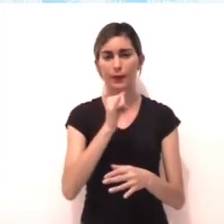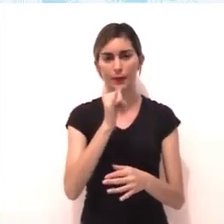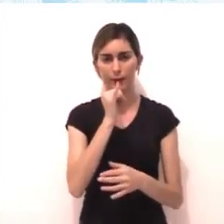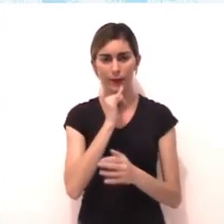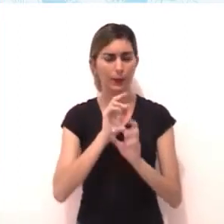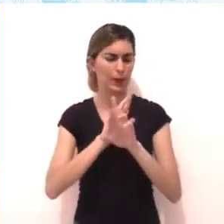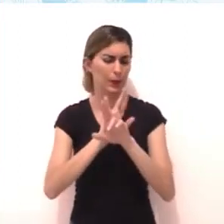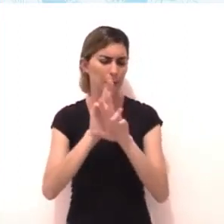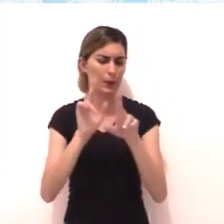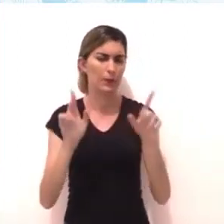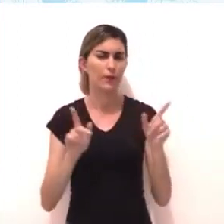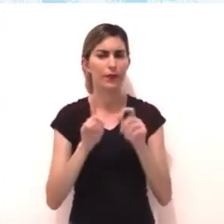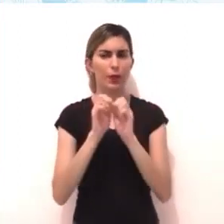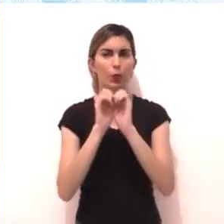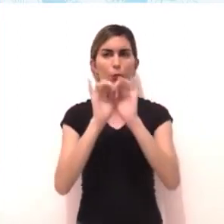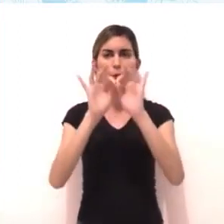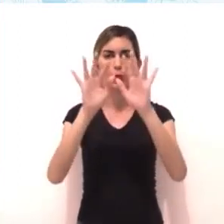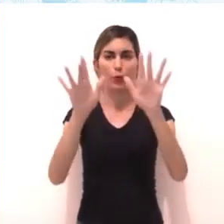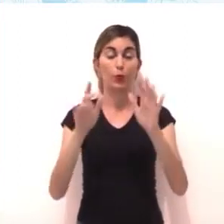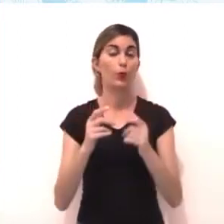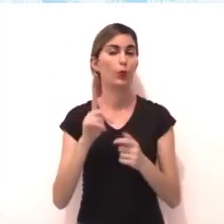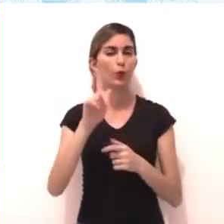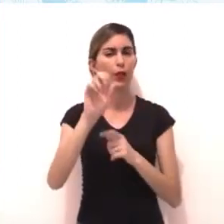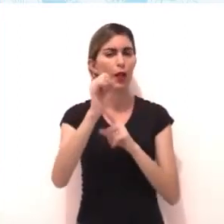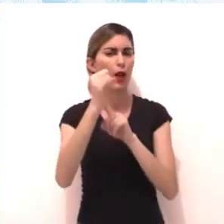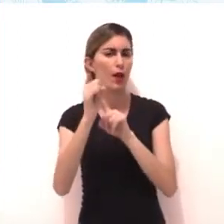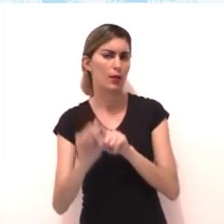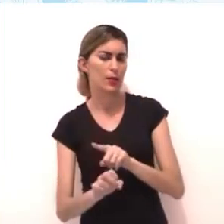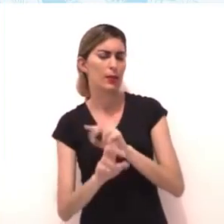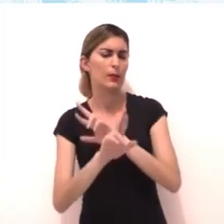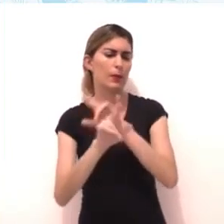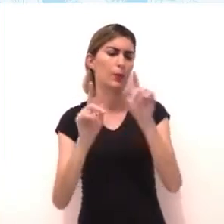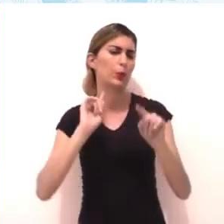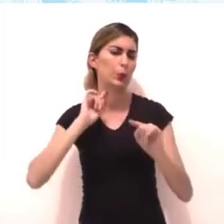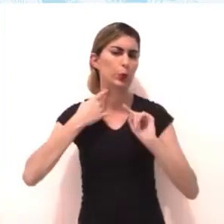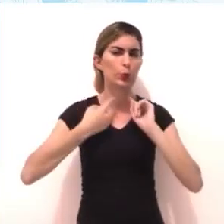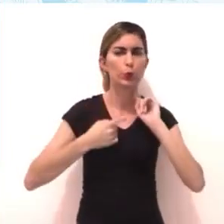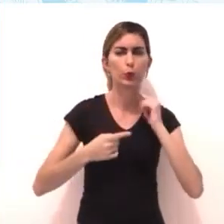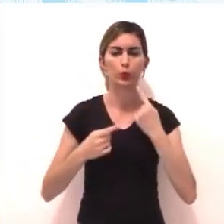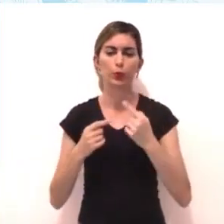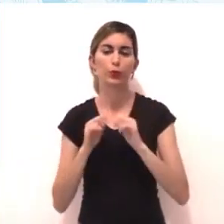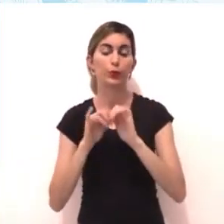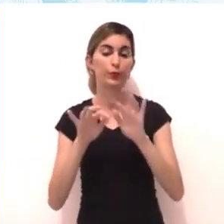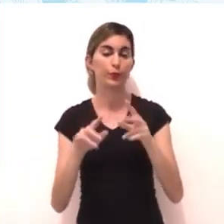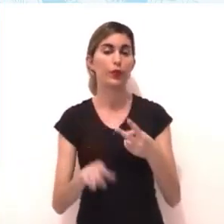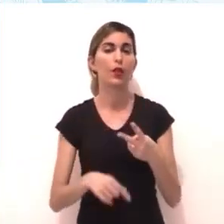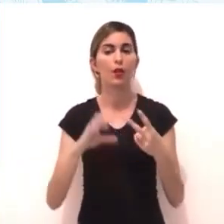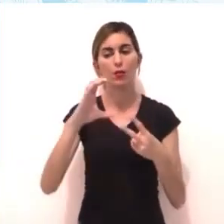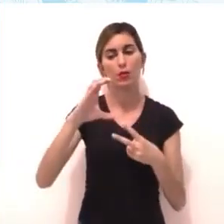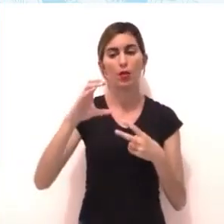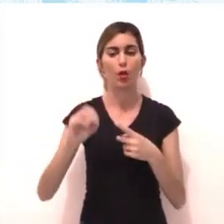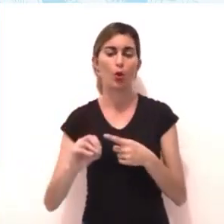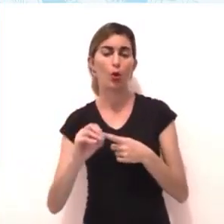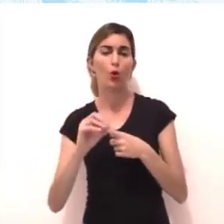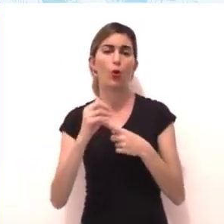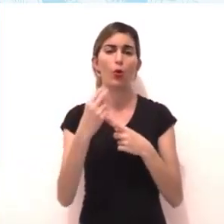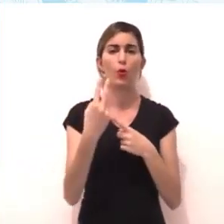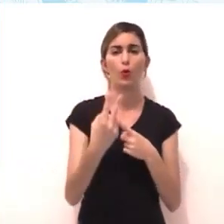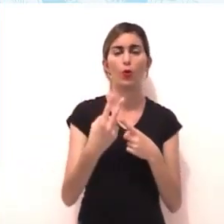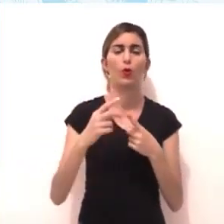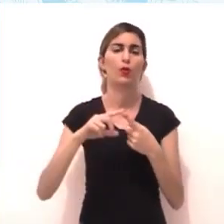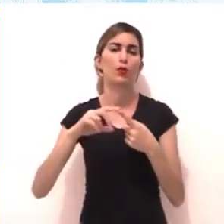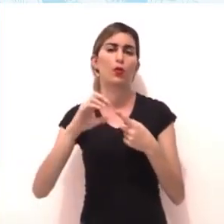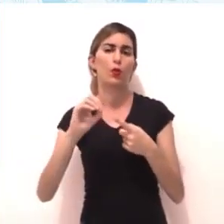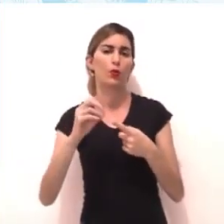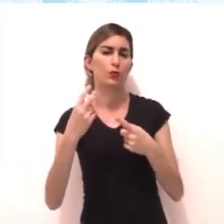de vários gases que são considerados poluentes primários. O CO, o CO2, o